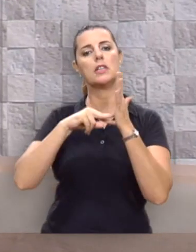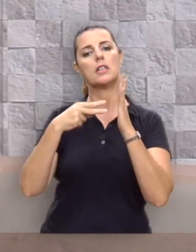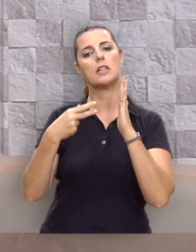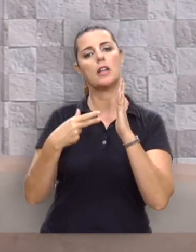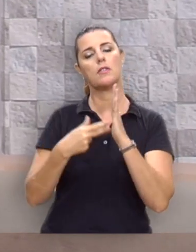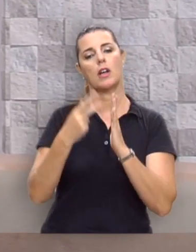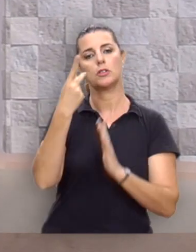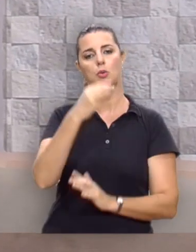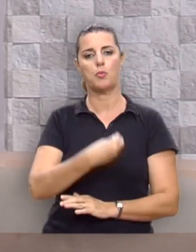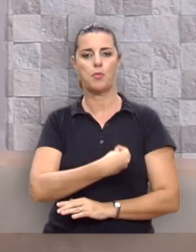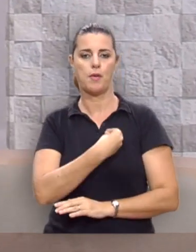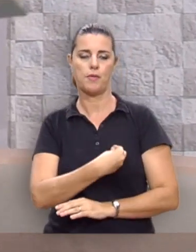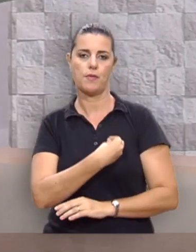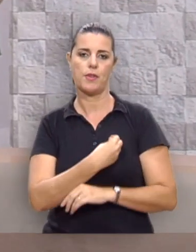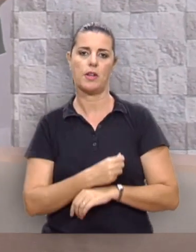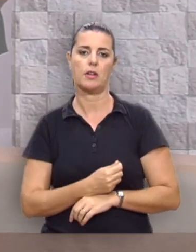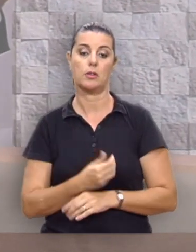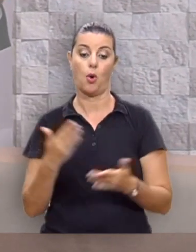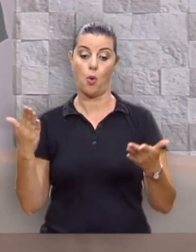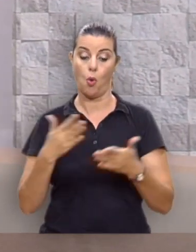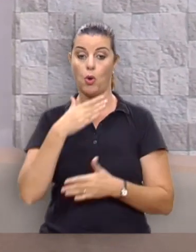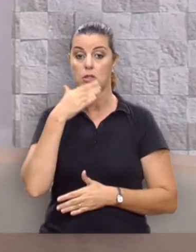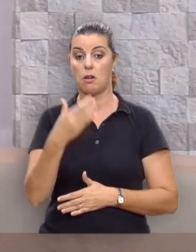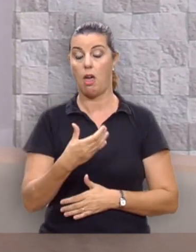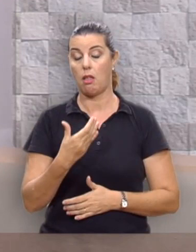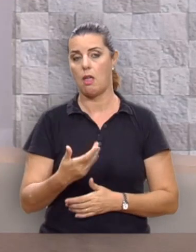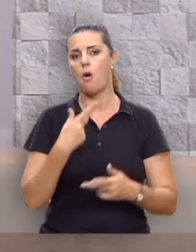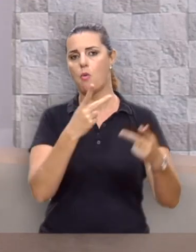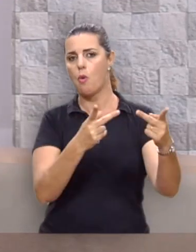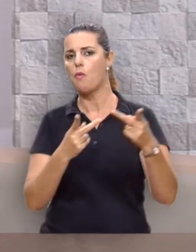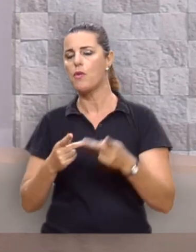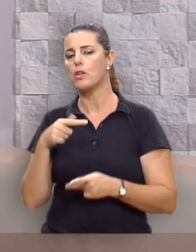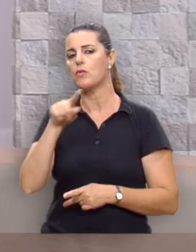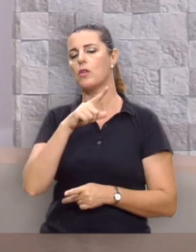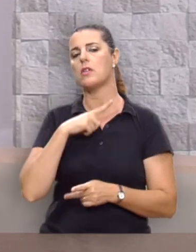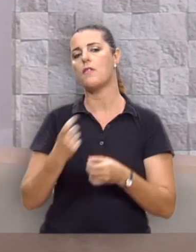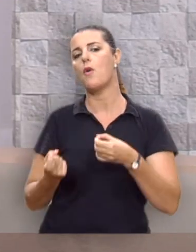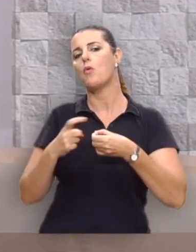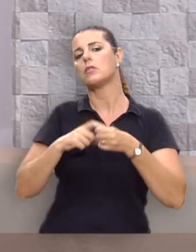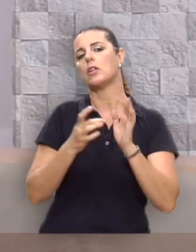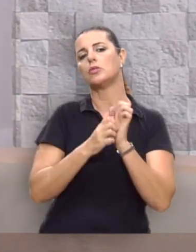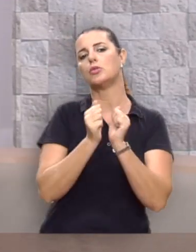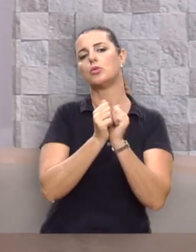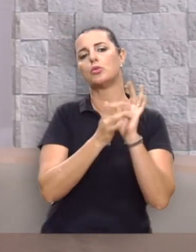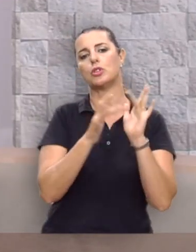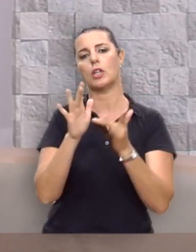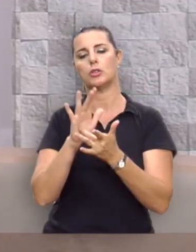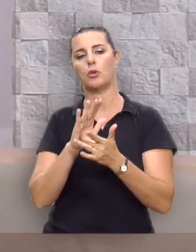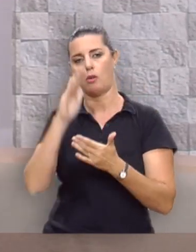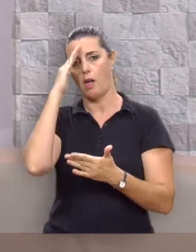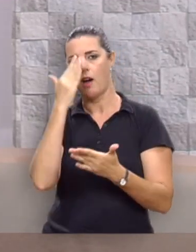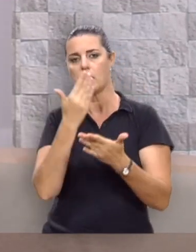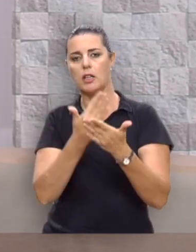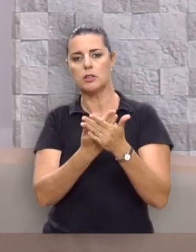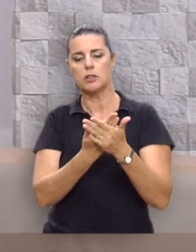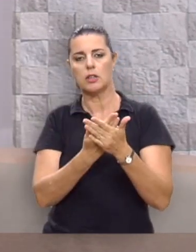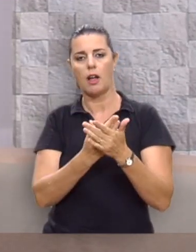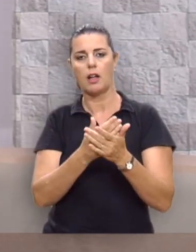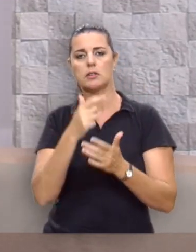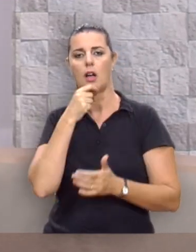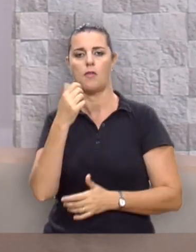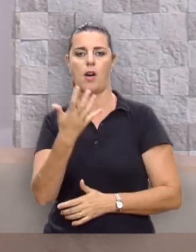significado e sentido à sua vida. Neste Natal, convido você a se voltar para Jesus, a crer nele como seu